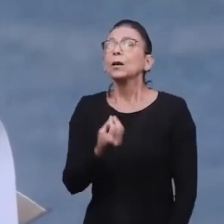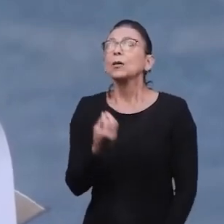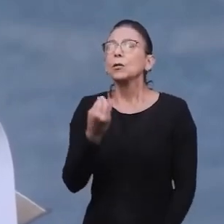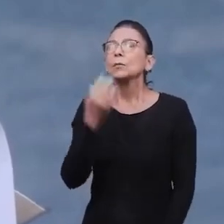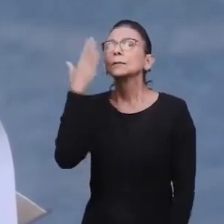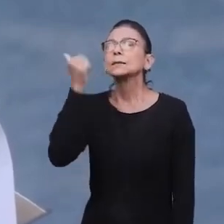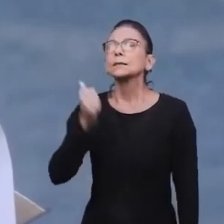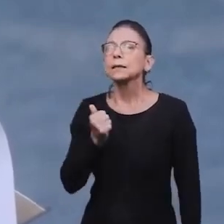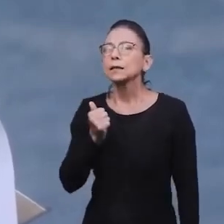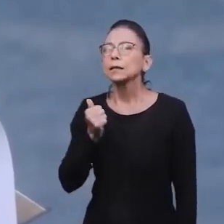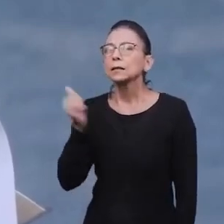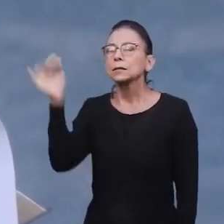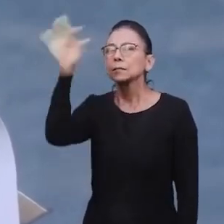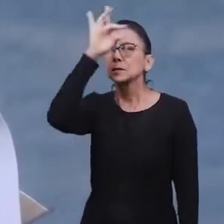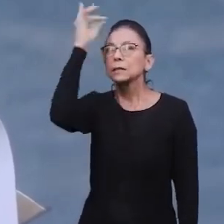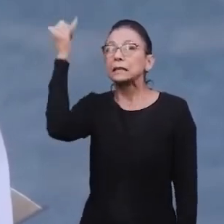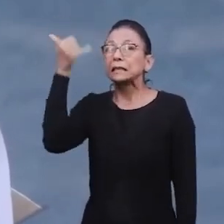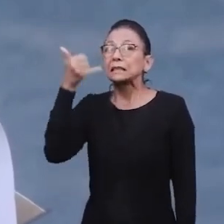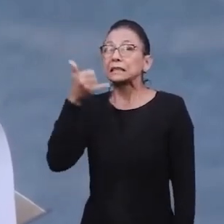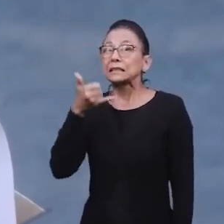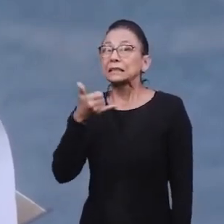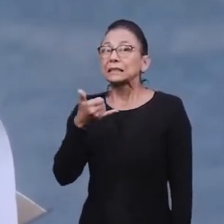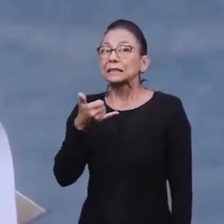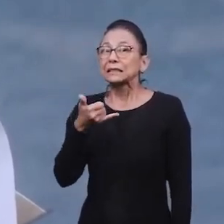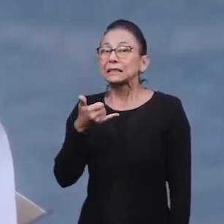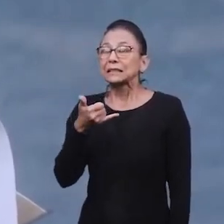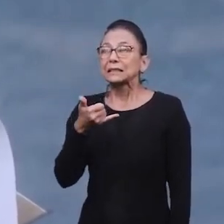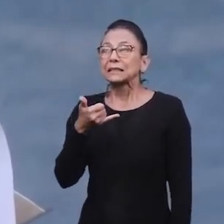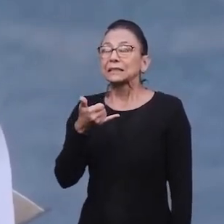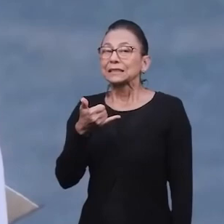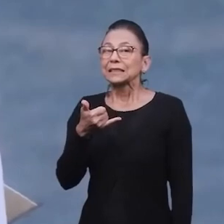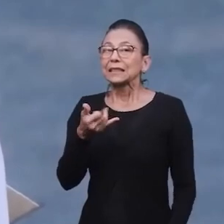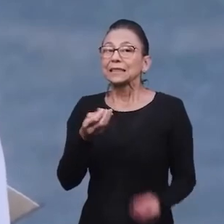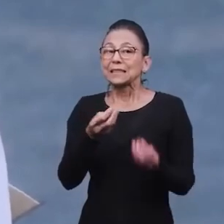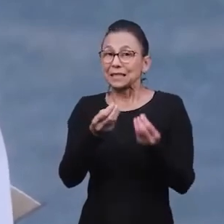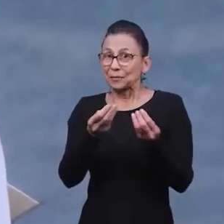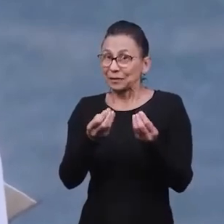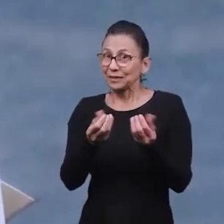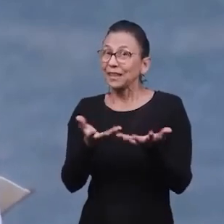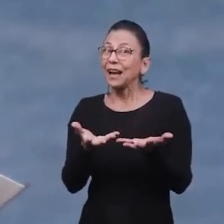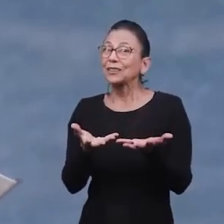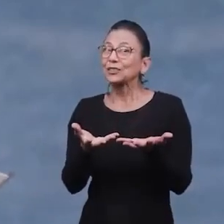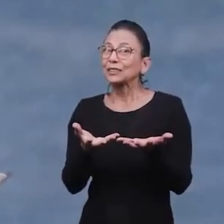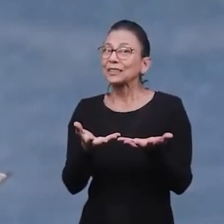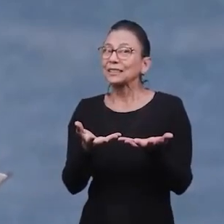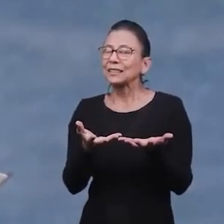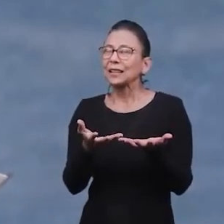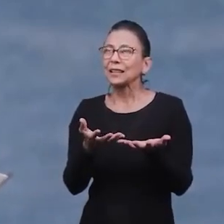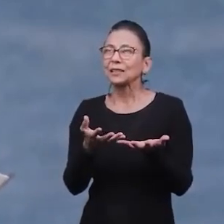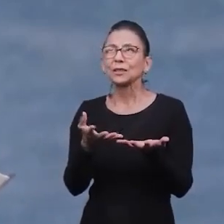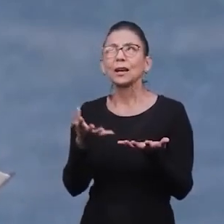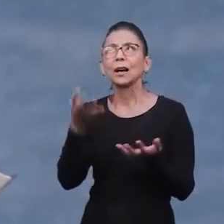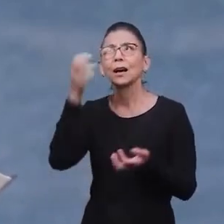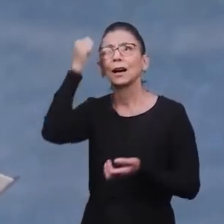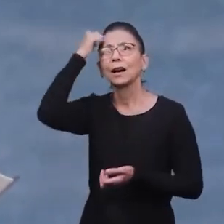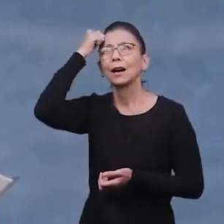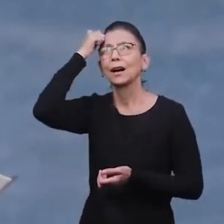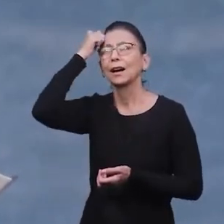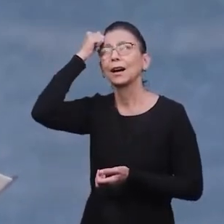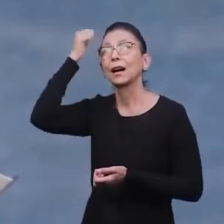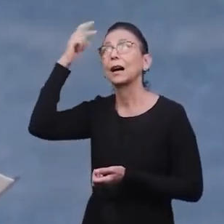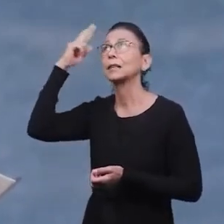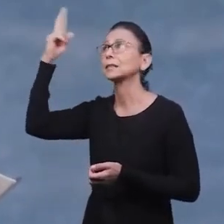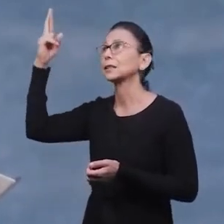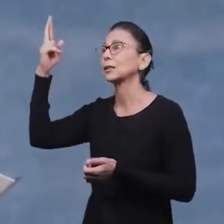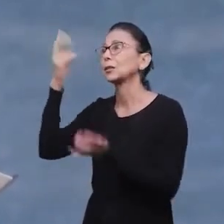Santo que fala, ó, isso aí que você fez não está certo, não. Sim, é mesmo. Aí é que nos traz um temor e nós vamos aos pés do Senhor e